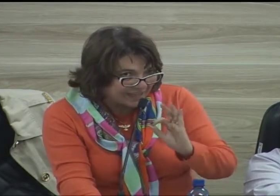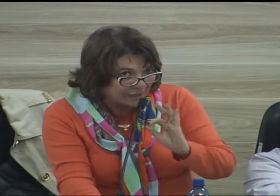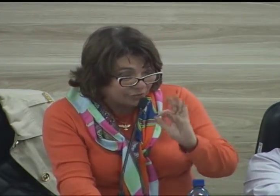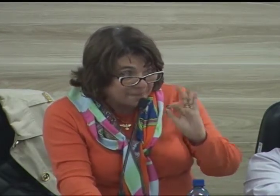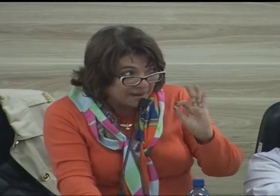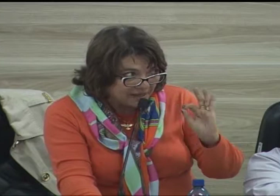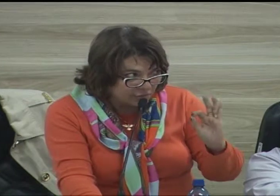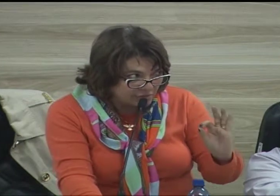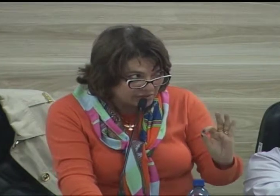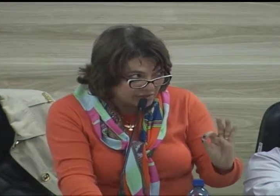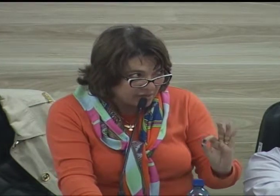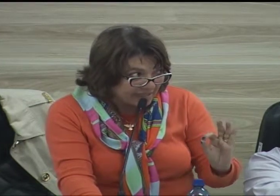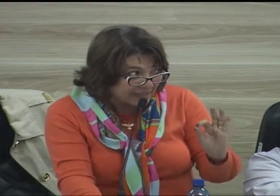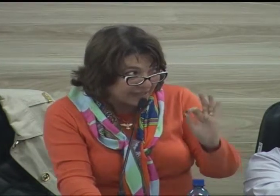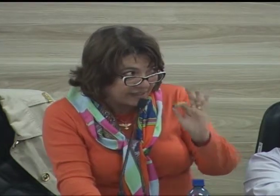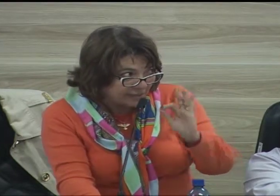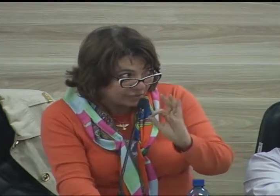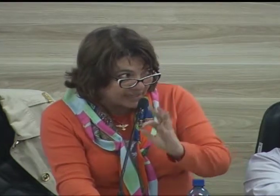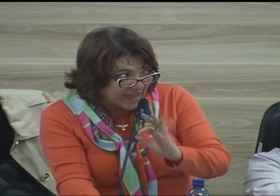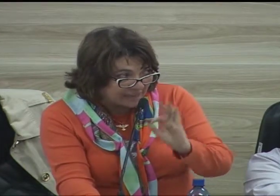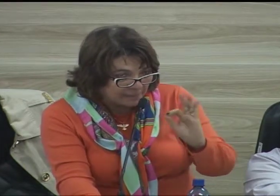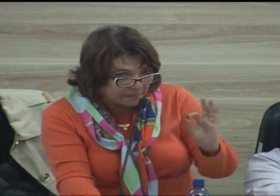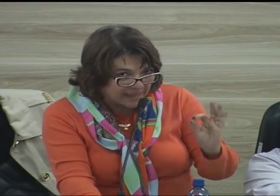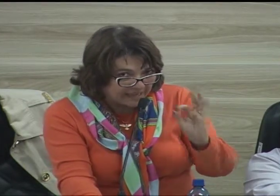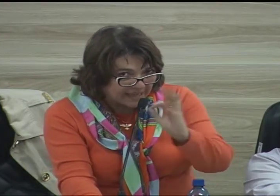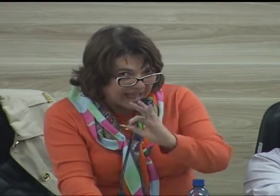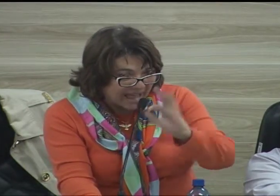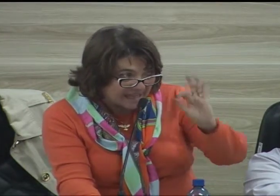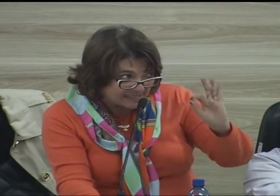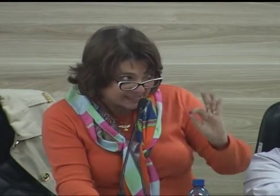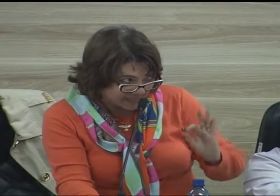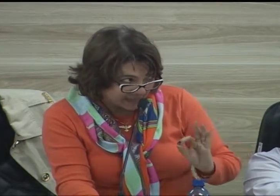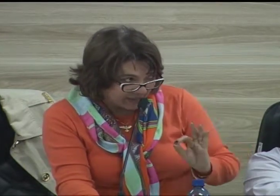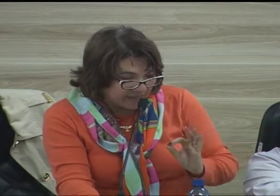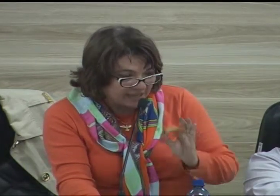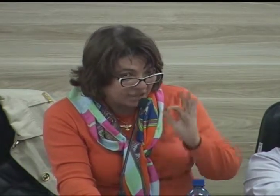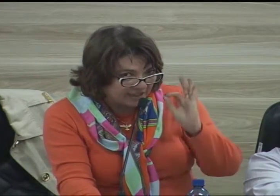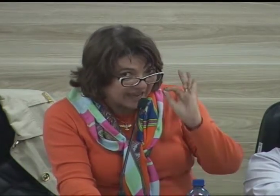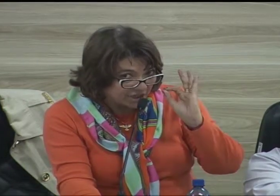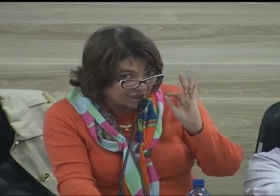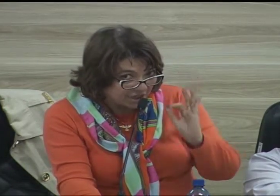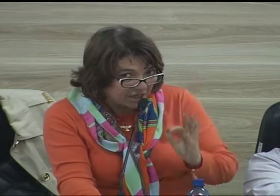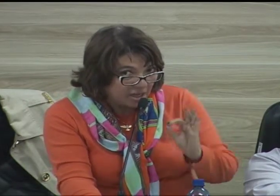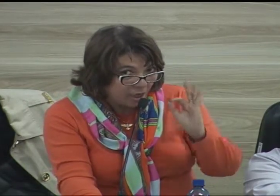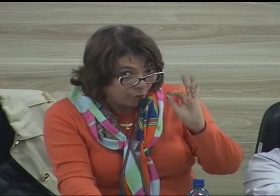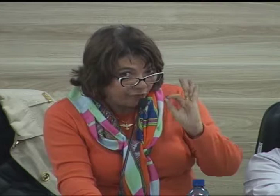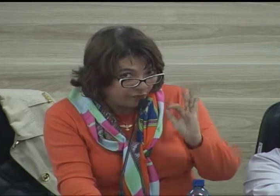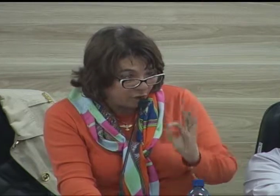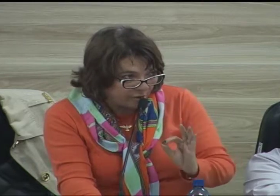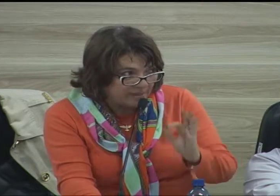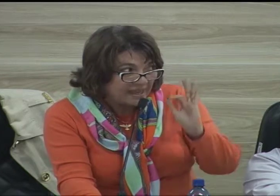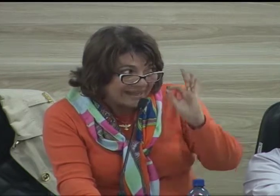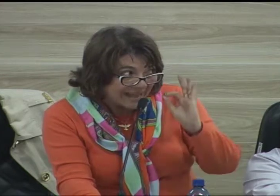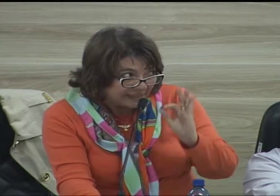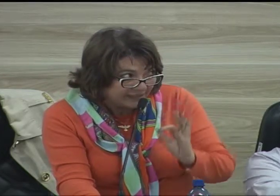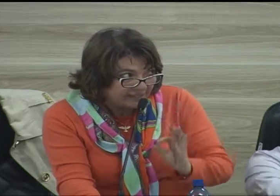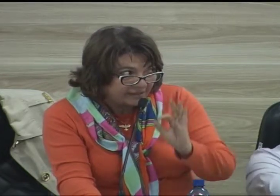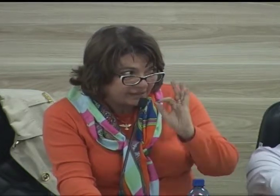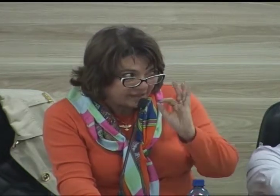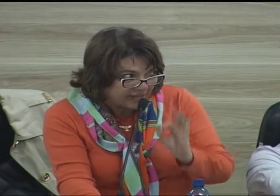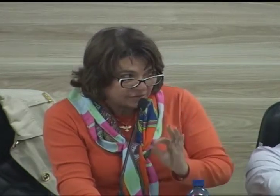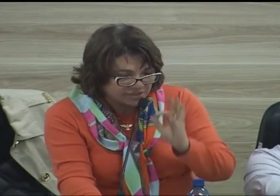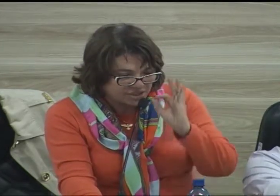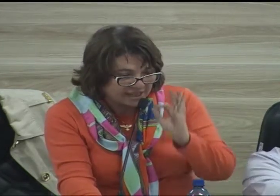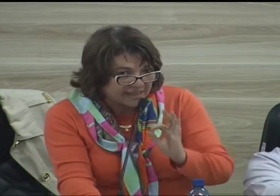dizendo direito de manos, nem direito de A, de B, de A a Z, que a gente ia agir conforme garantia